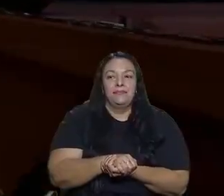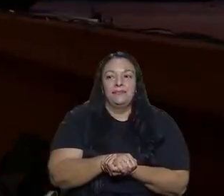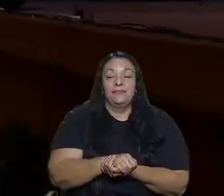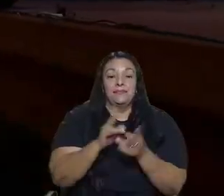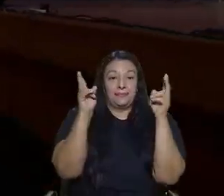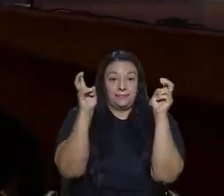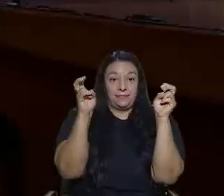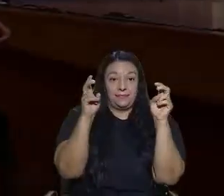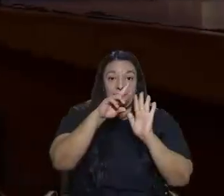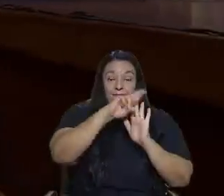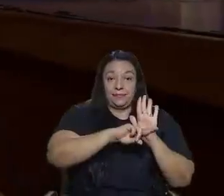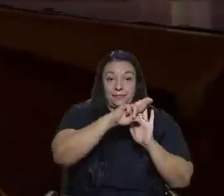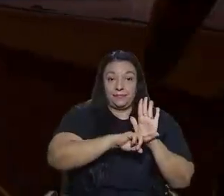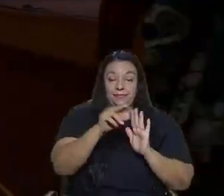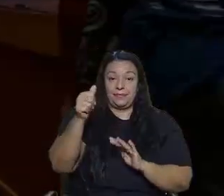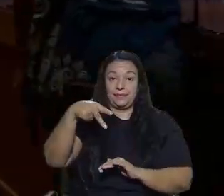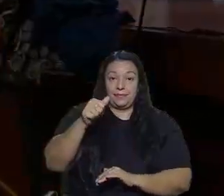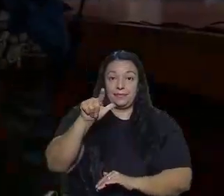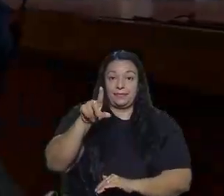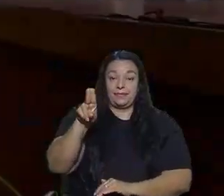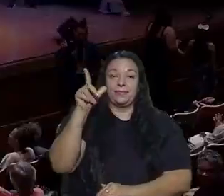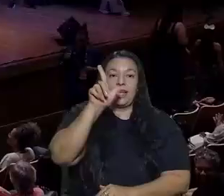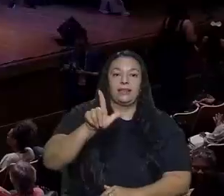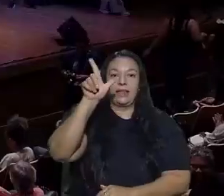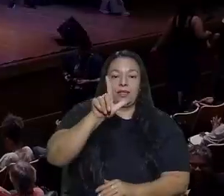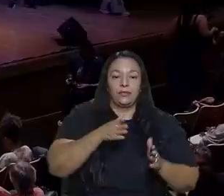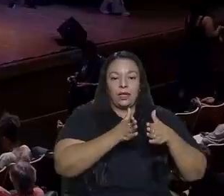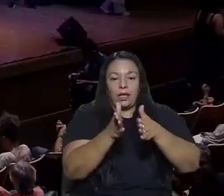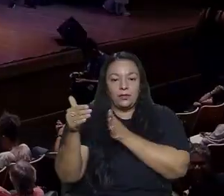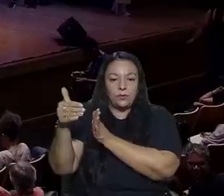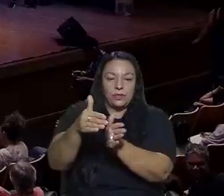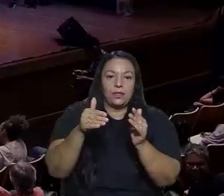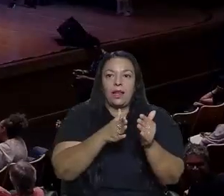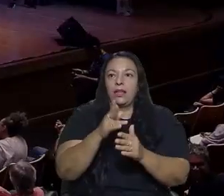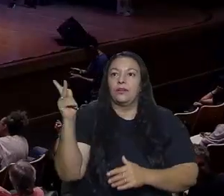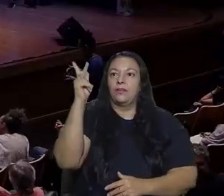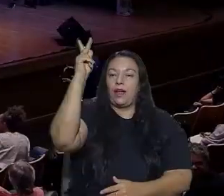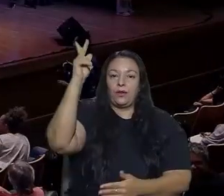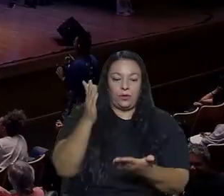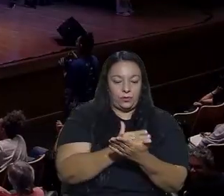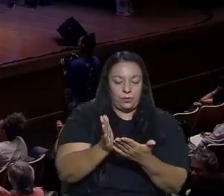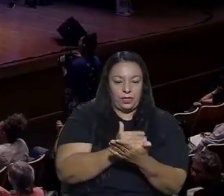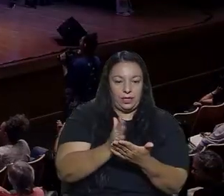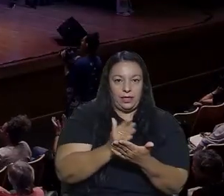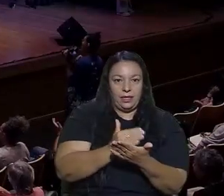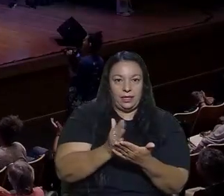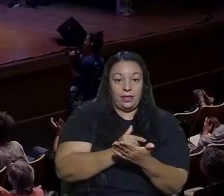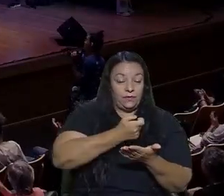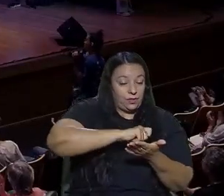E o título da redação da Ana Lu é A Literatura na Encruzilhada, o valor do livro e do escritor na vida de um